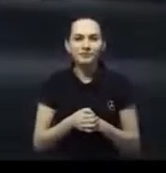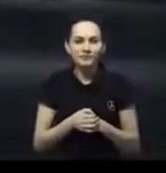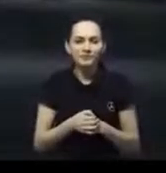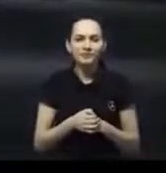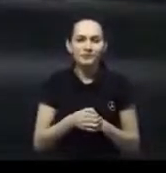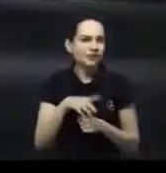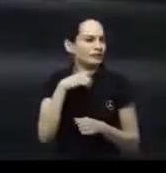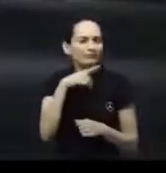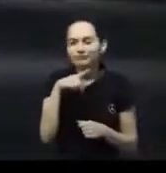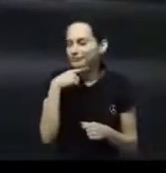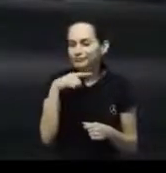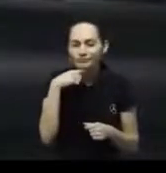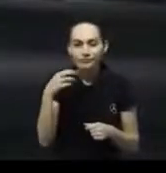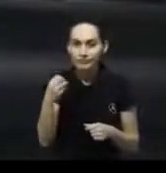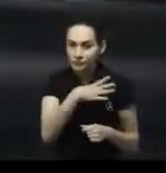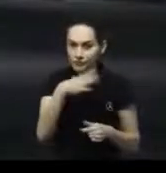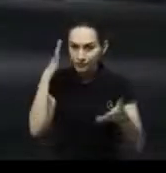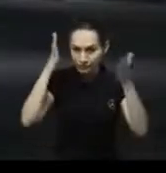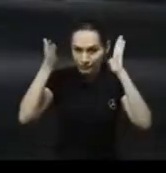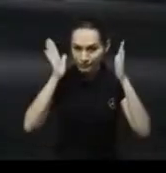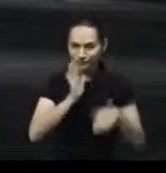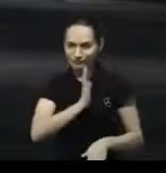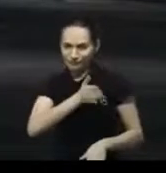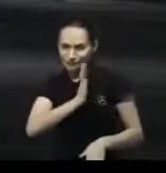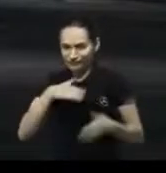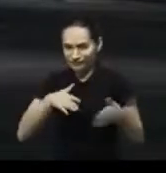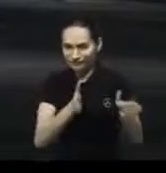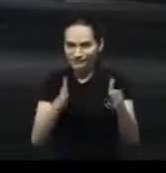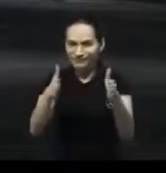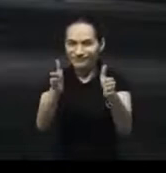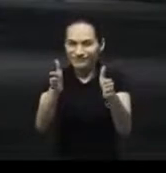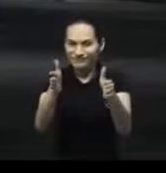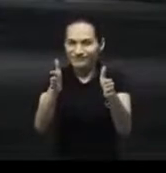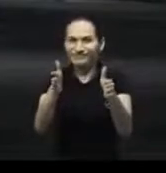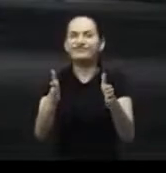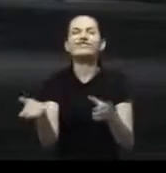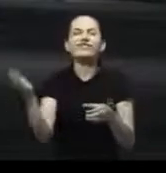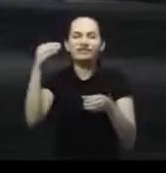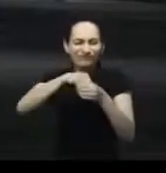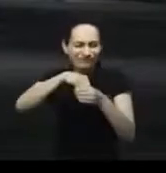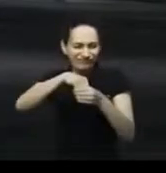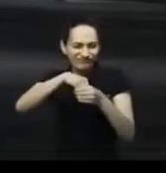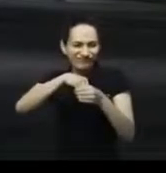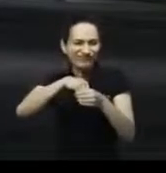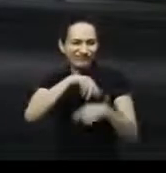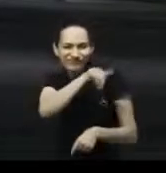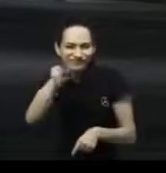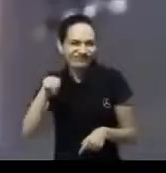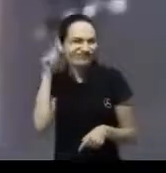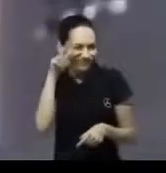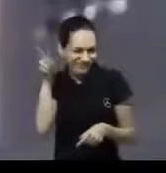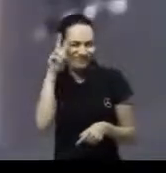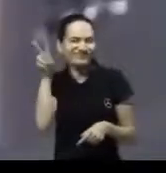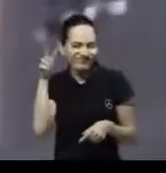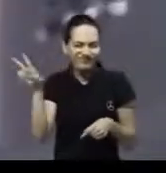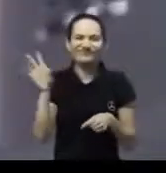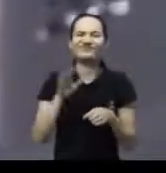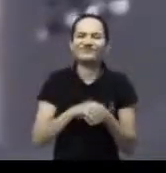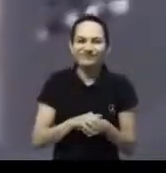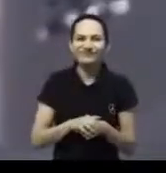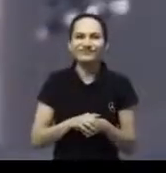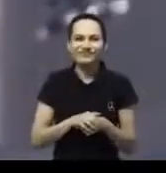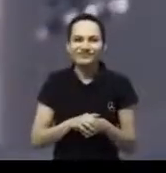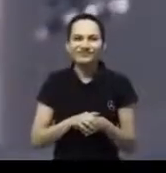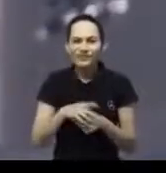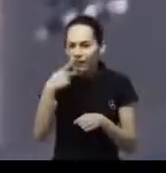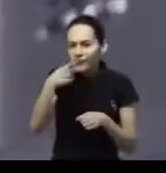sem dúvidas o novo actros coração Estradeiro vai entrar para nossa história e por falar em